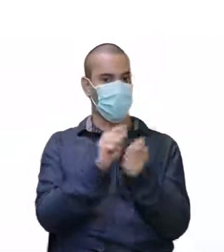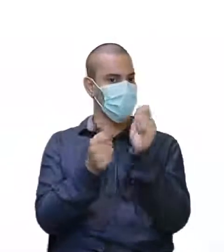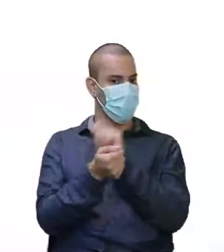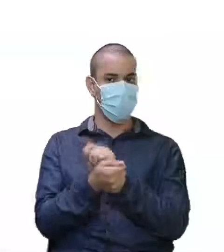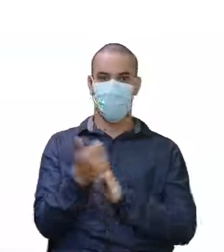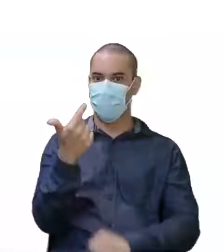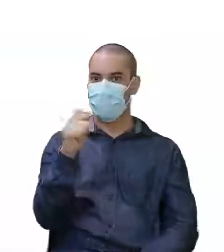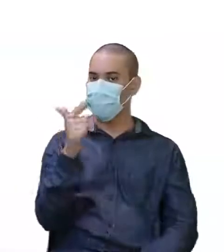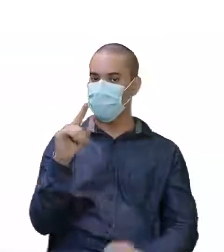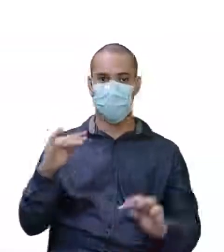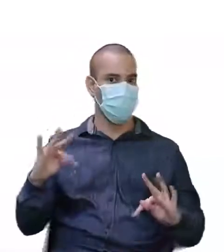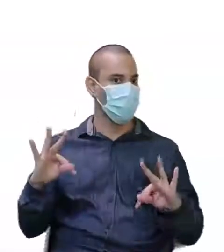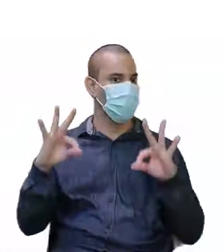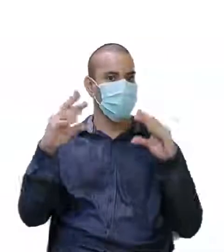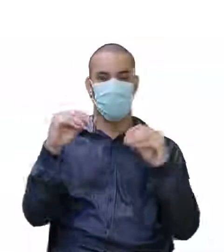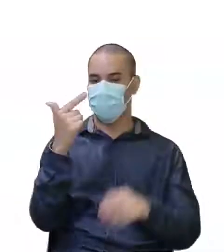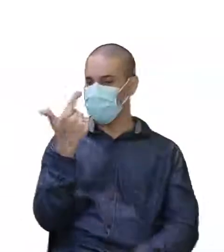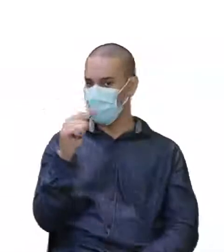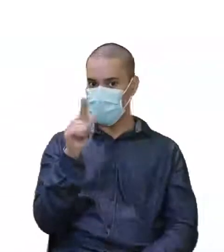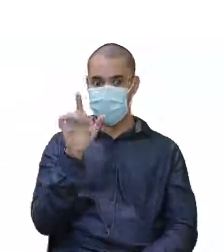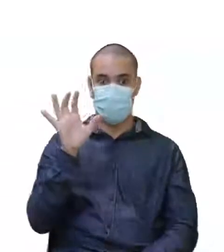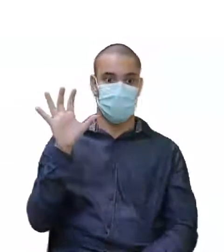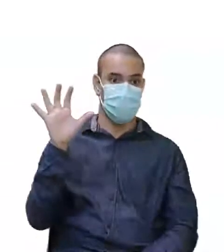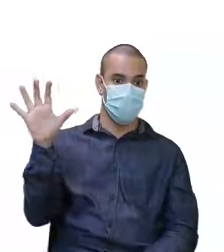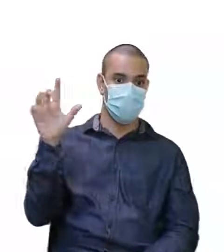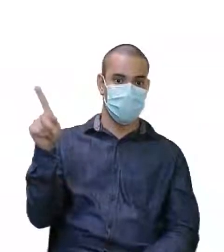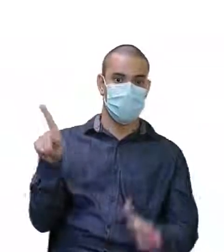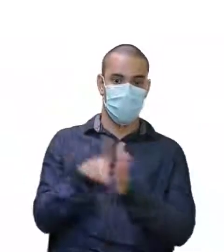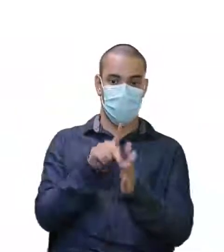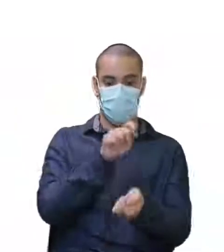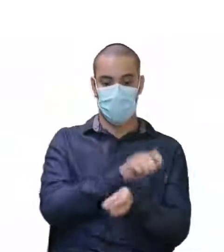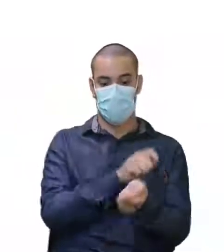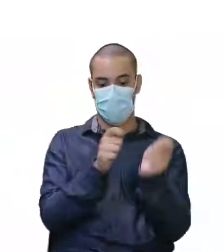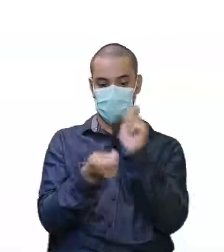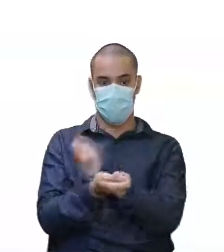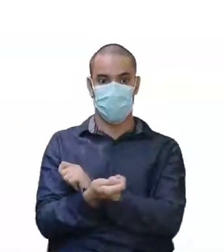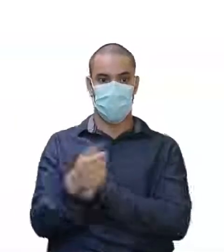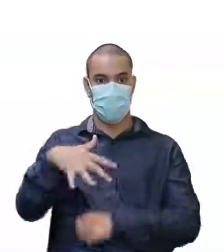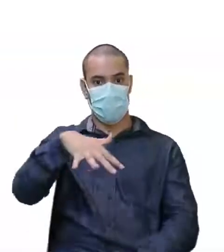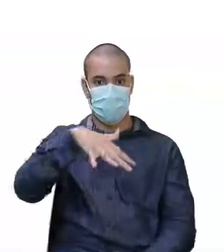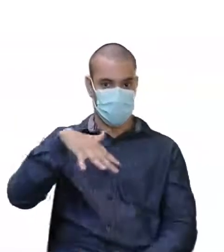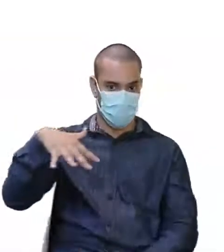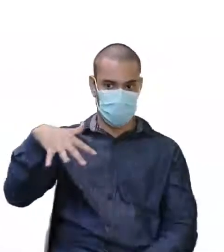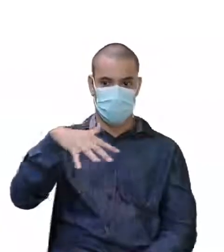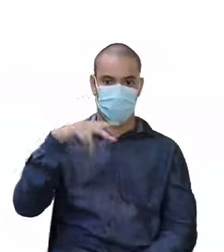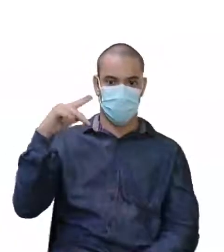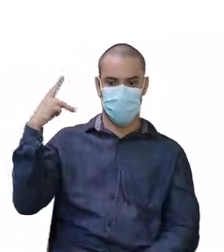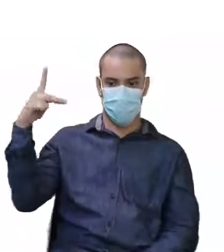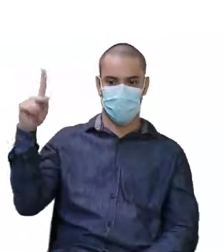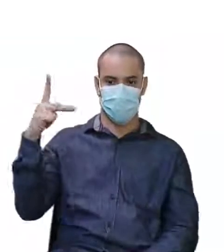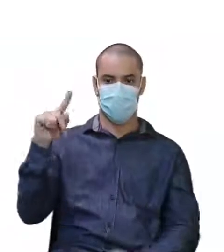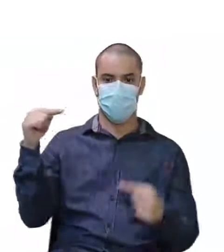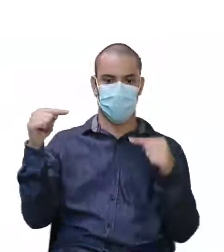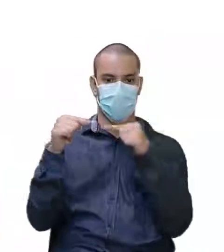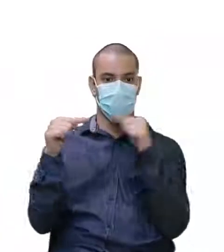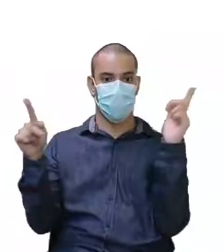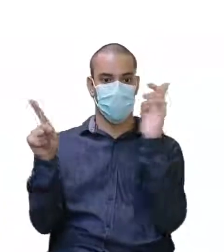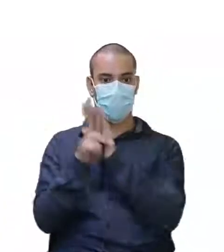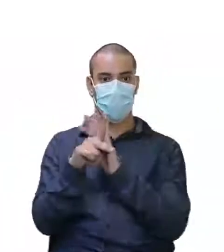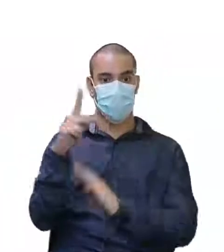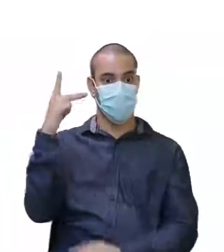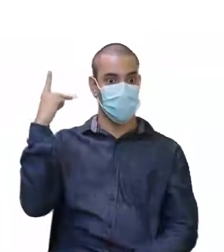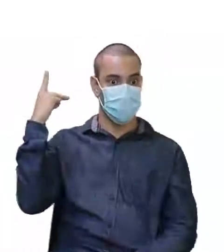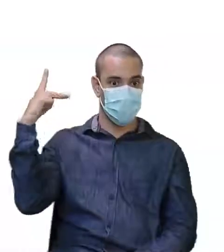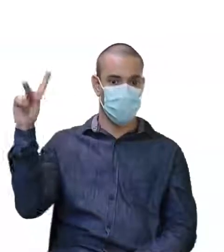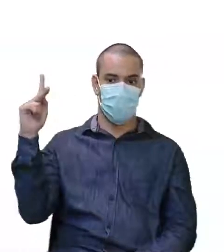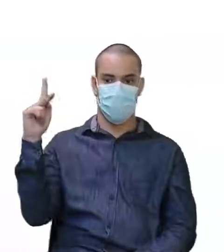adaptados. Como elas são adaptadas a regiões pantanosas, então ali nesse ambiente é um habitat